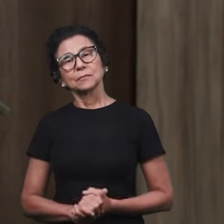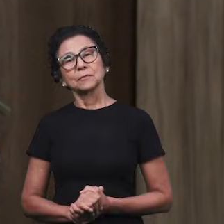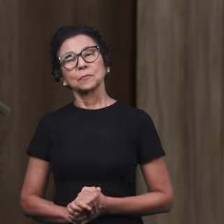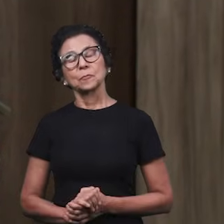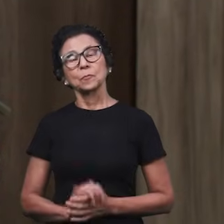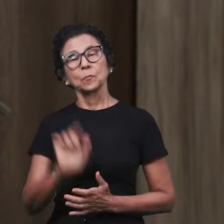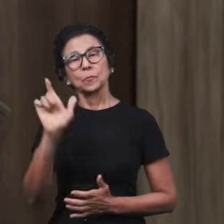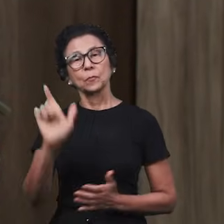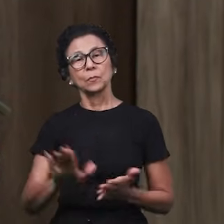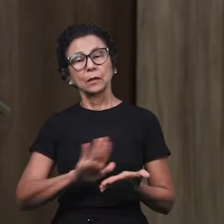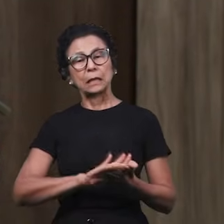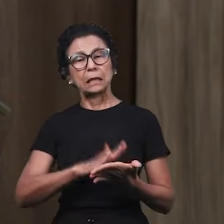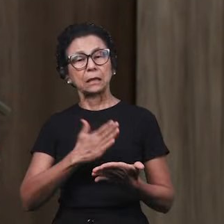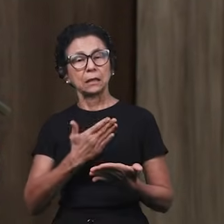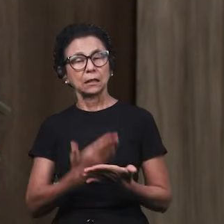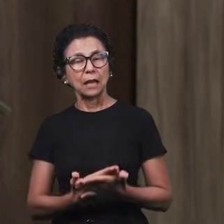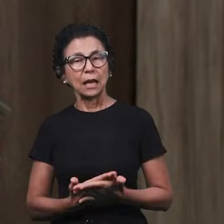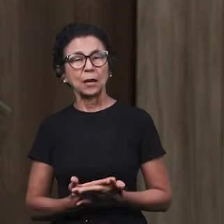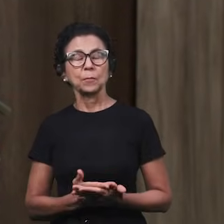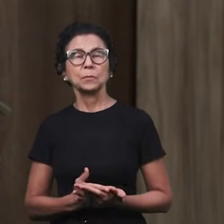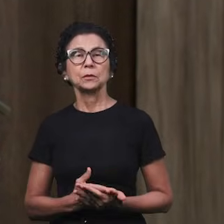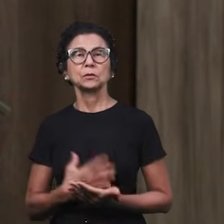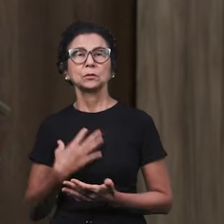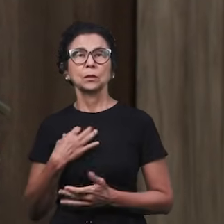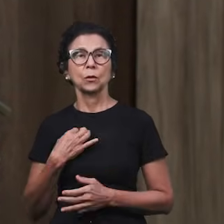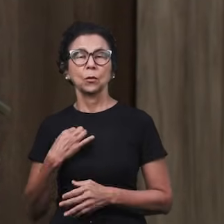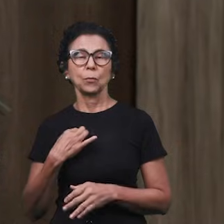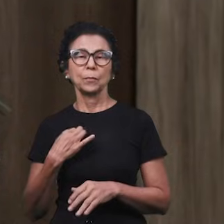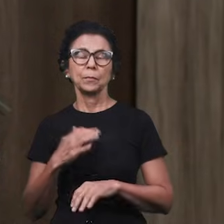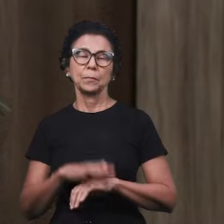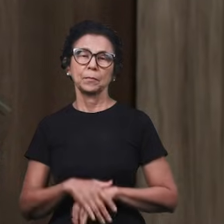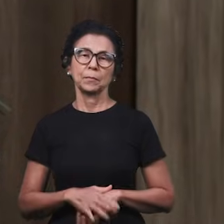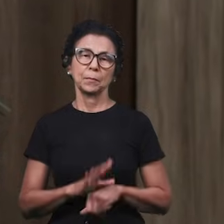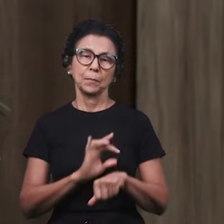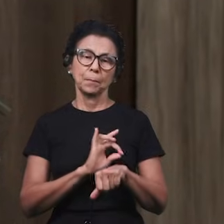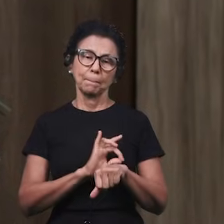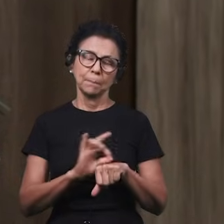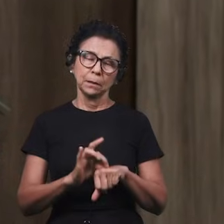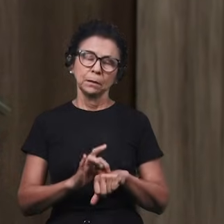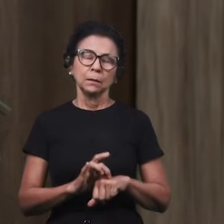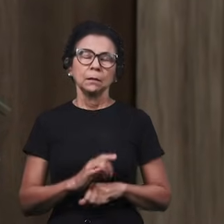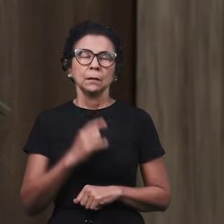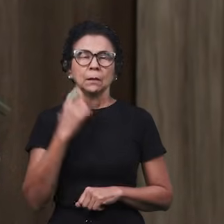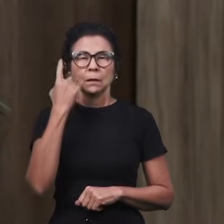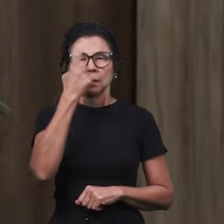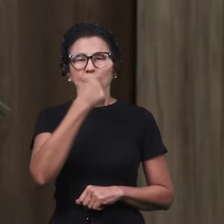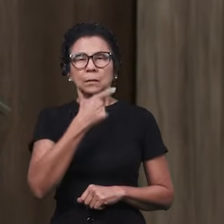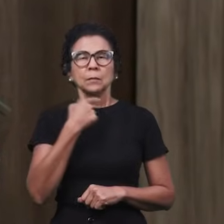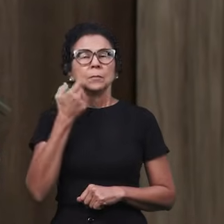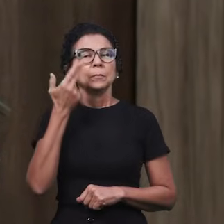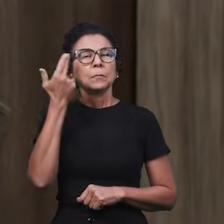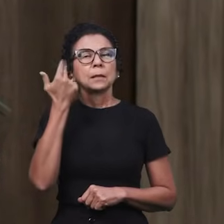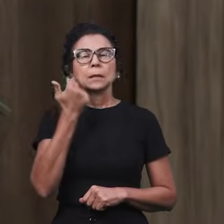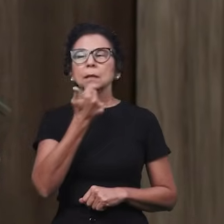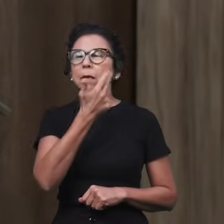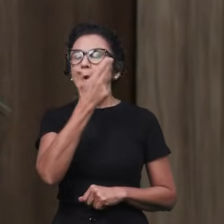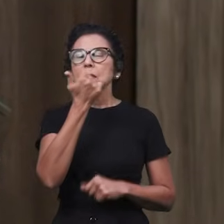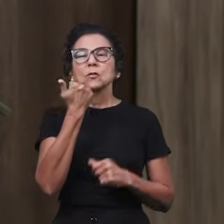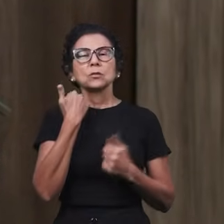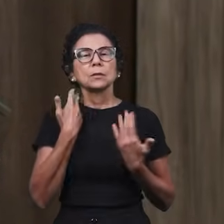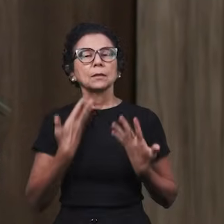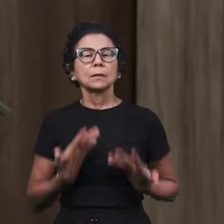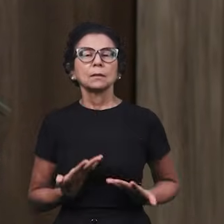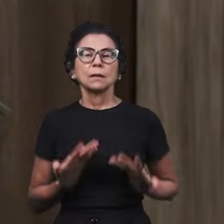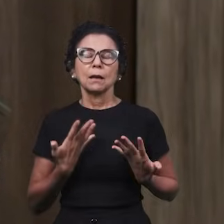de pretinho, ele está com a maquiagem sóbria, Nada que vá chamar muito